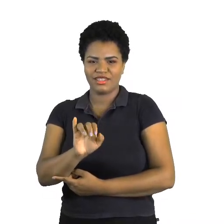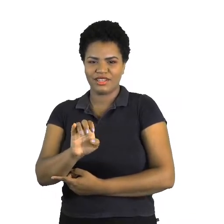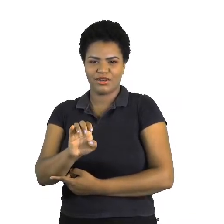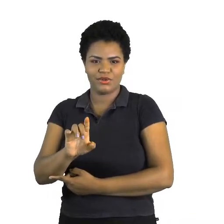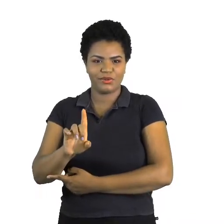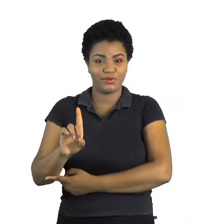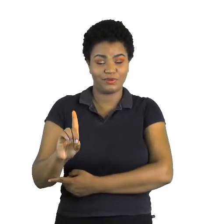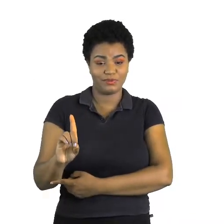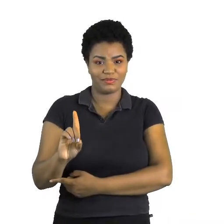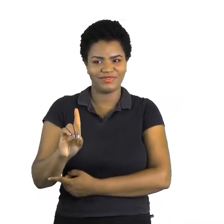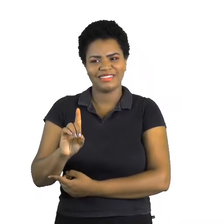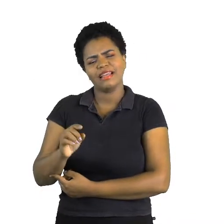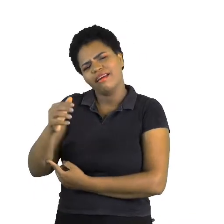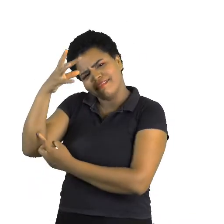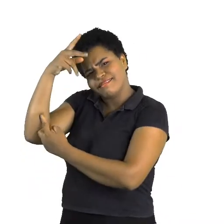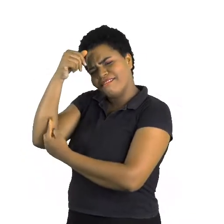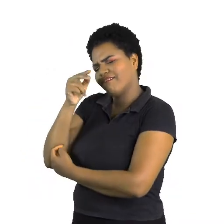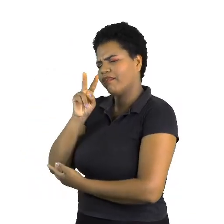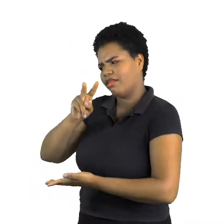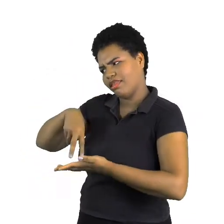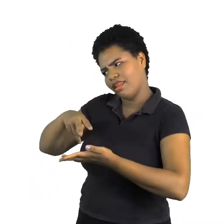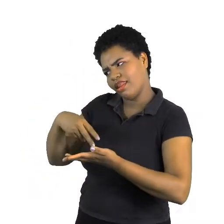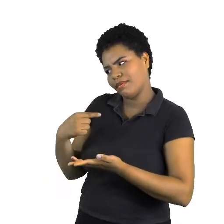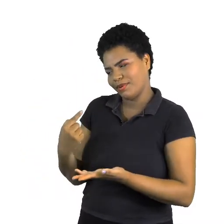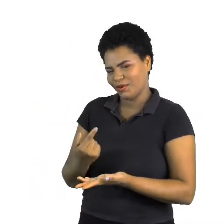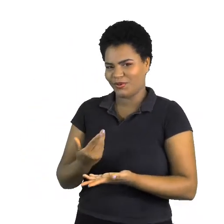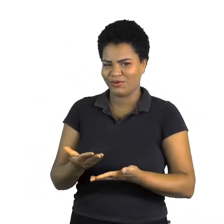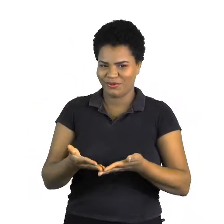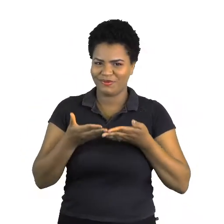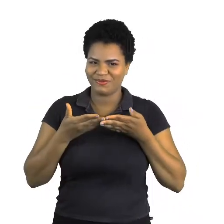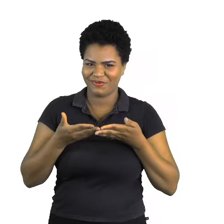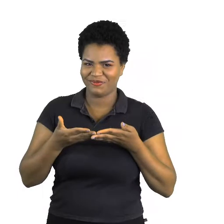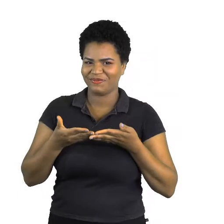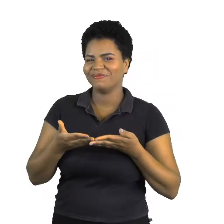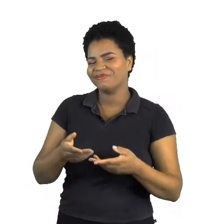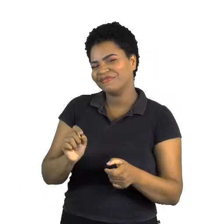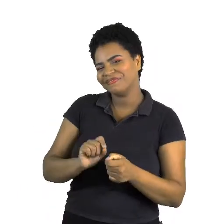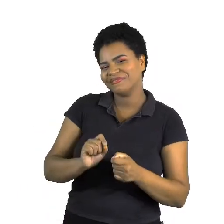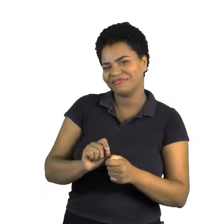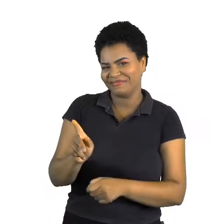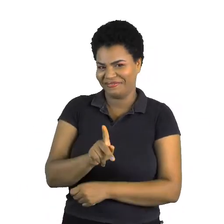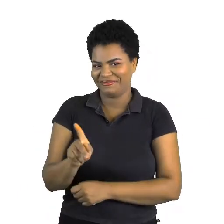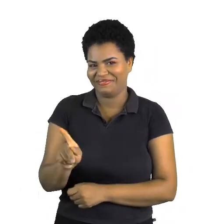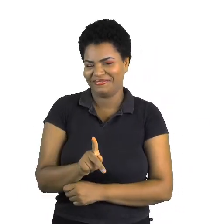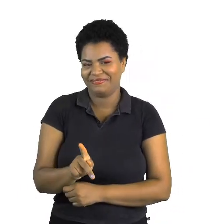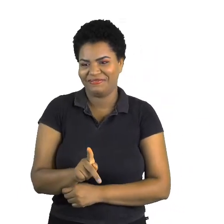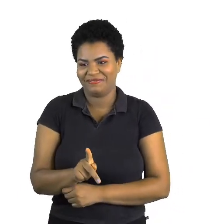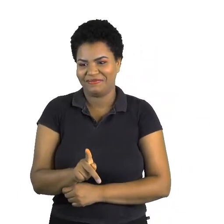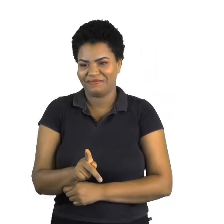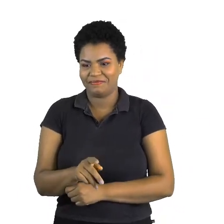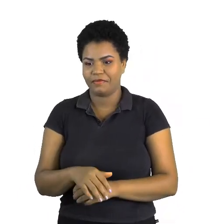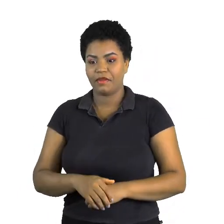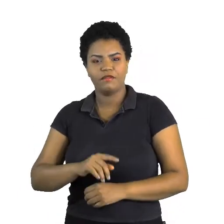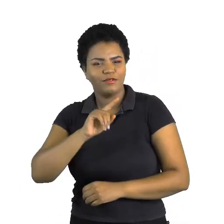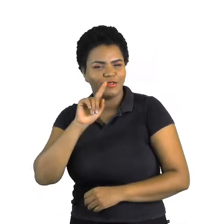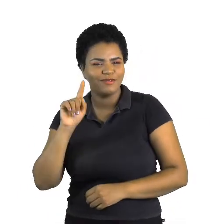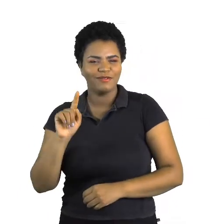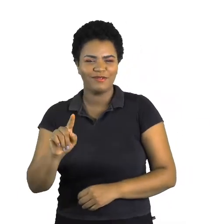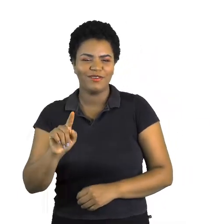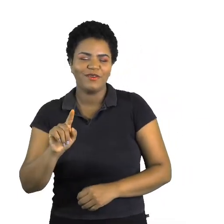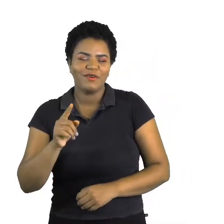a leitura da tirinha para nós? Faço sim, prof. Você comeu as flores que eu comprei para